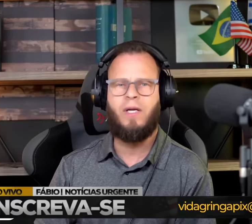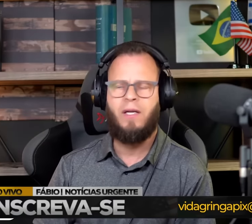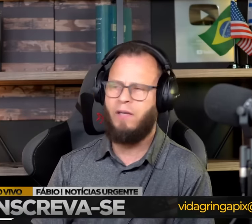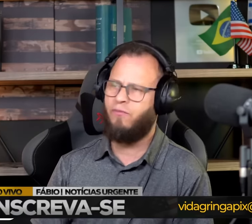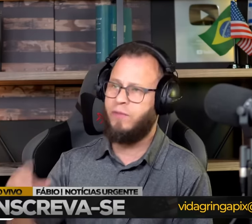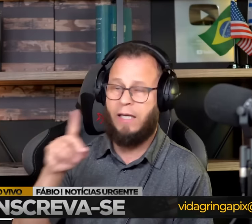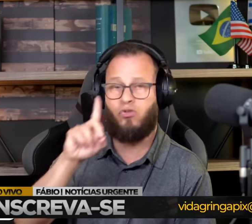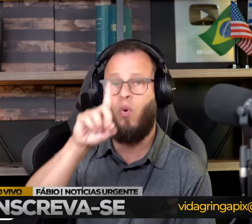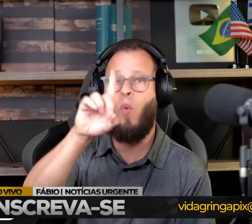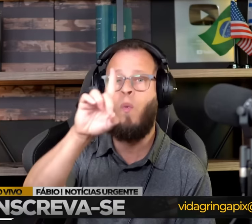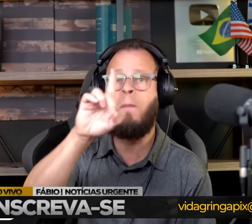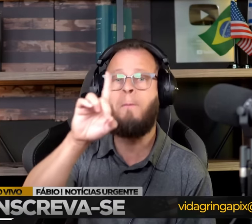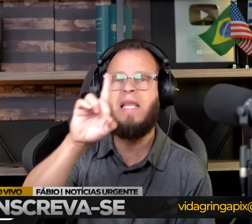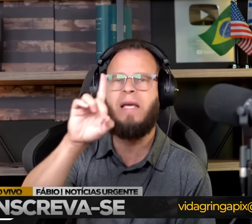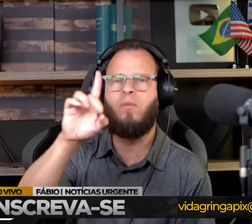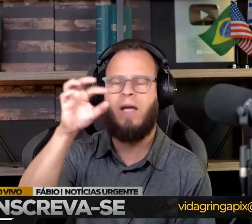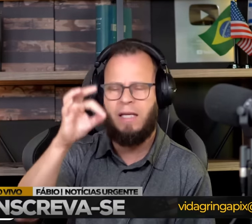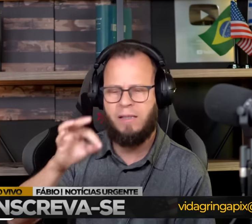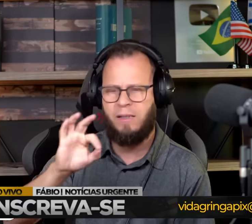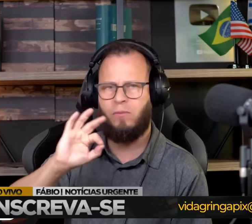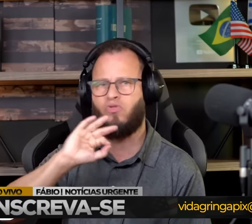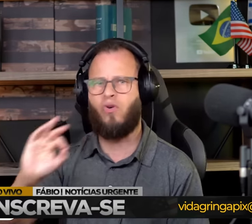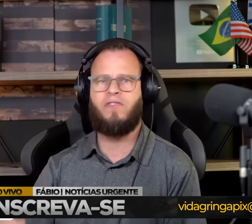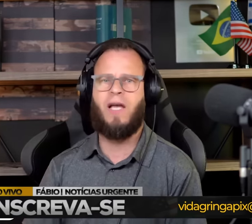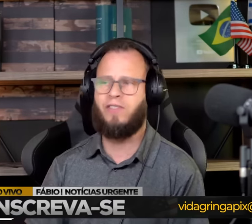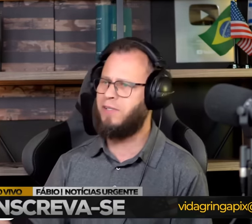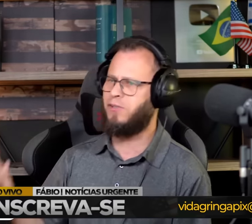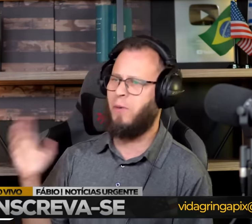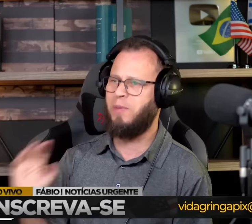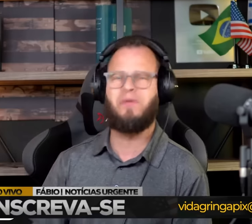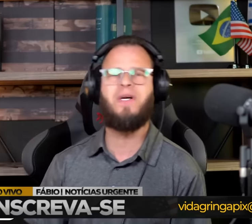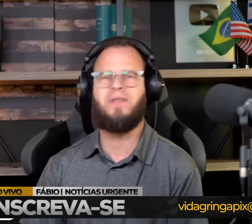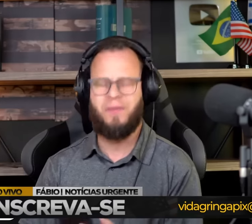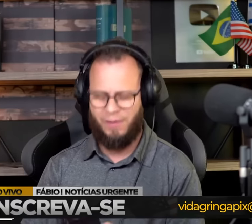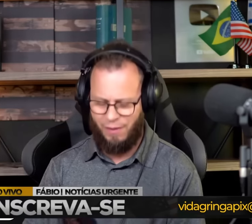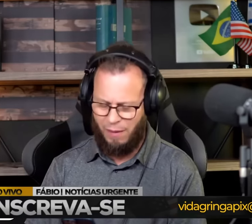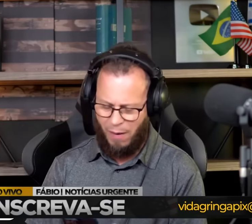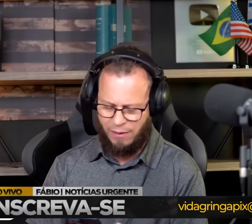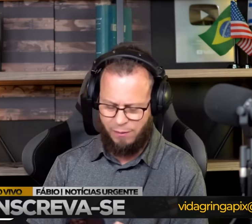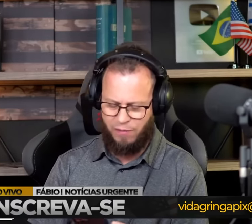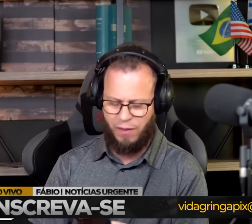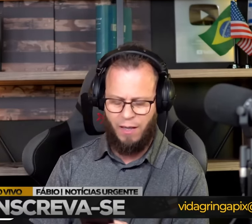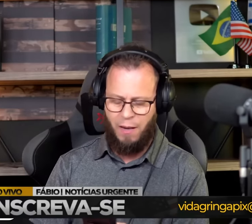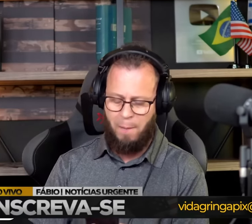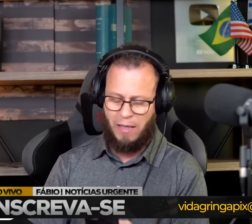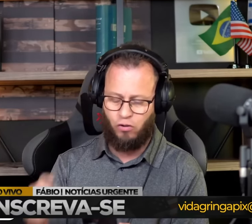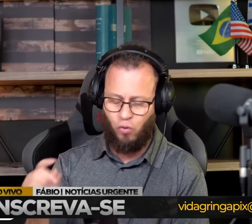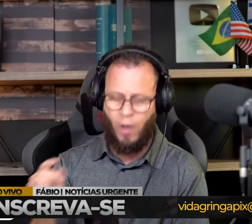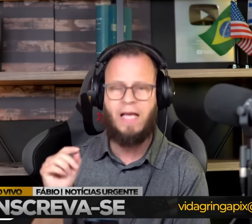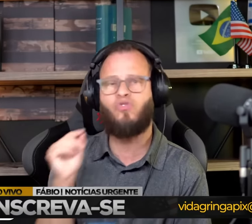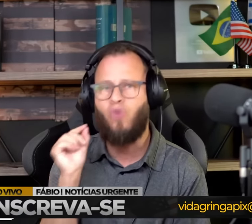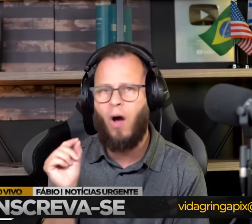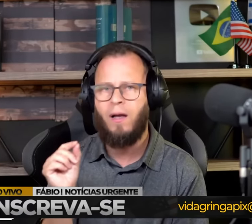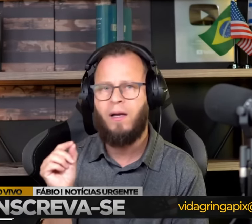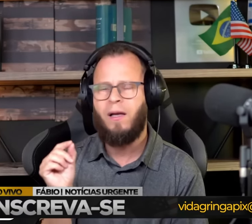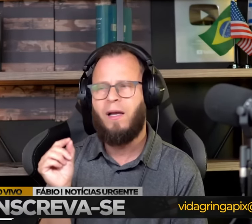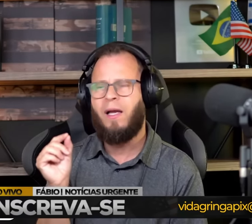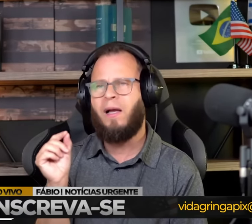gastando. E já gastou 1 bilhão esse ano só de viagem. Isso é só o primeiro ano. Tem mais para vir. Mas olha